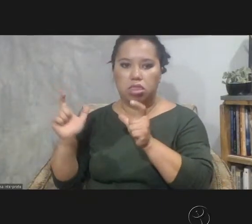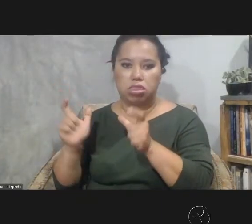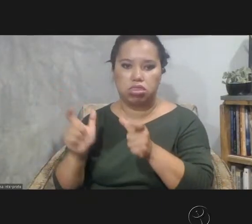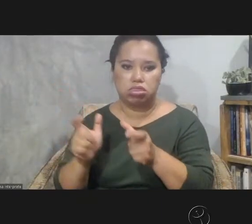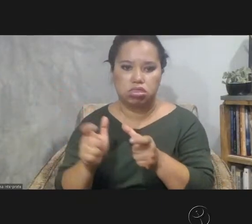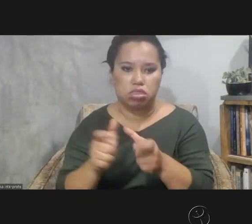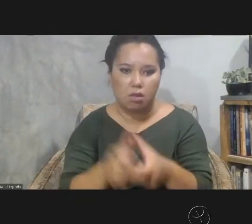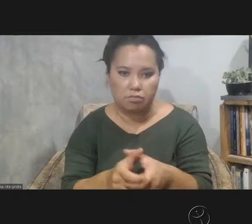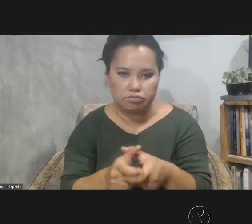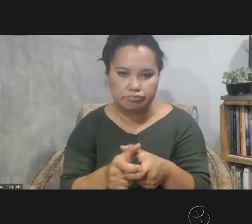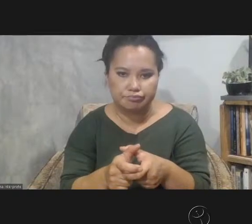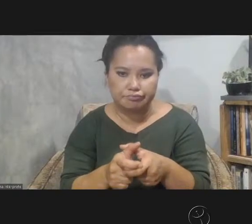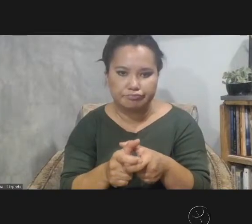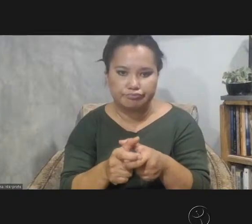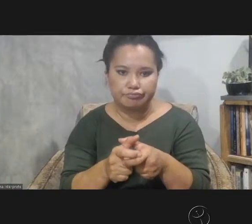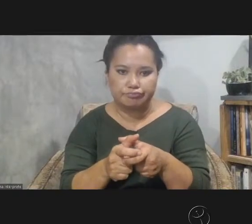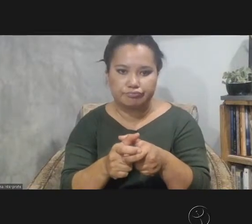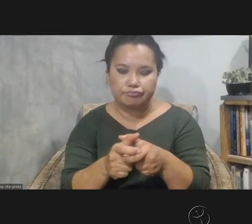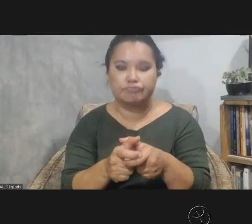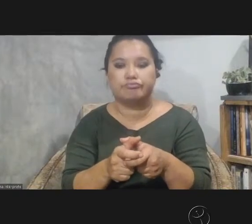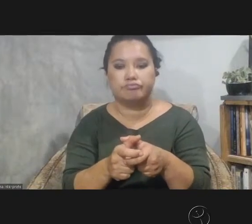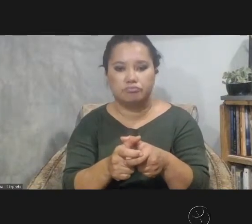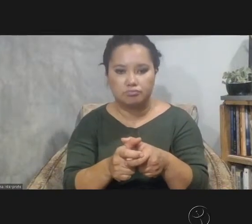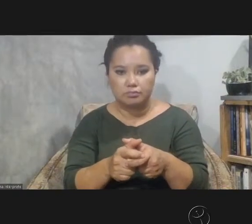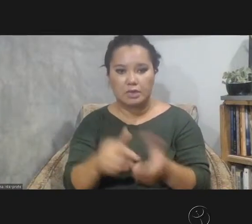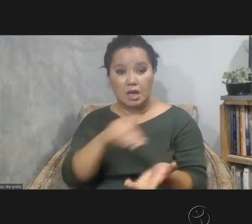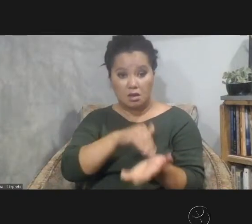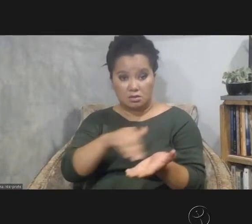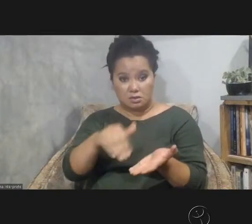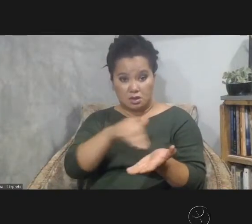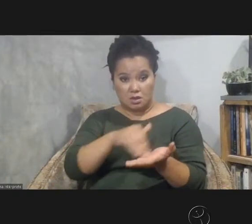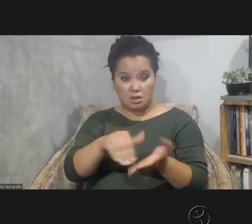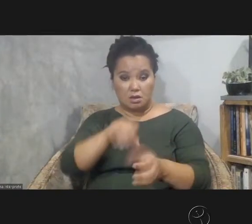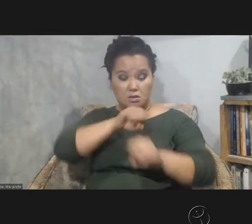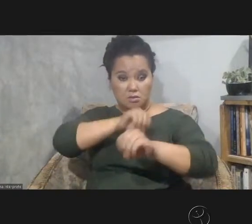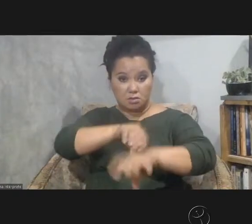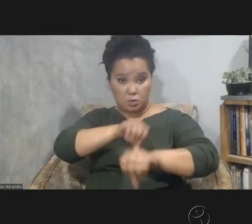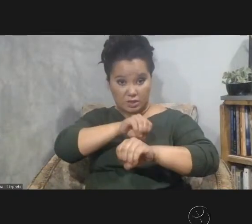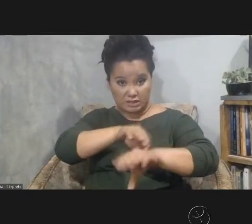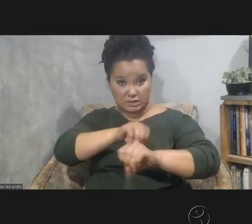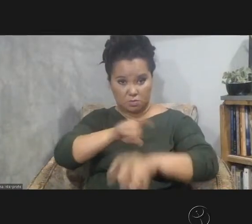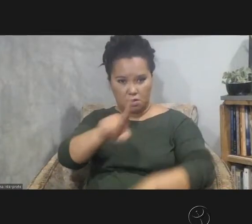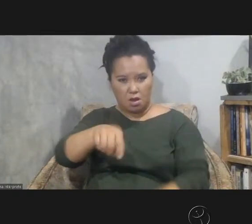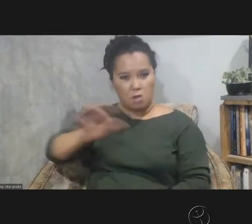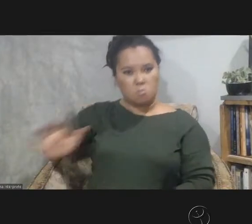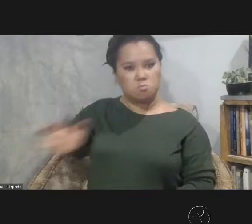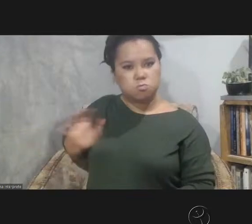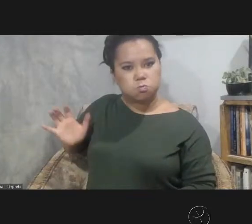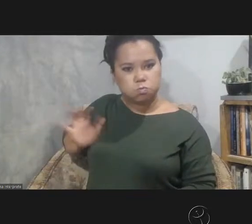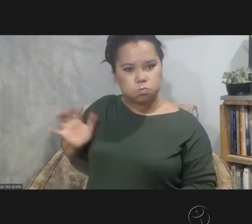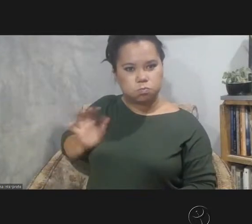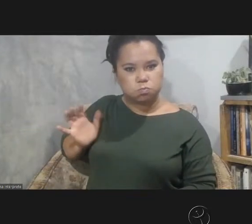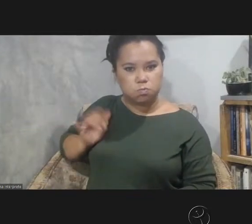A secretária de Educação da administração do Trump, a multimilionária Betsy DeVos,